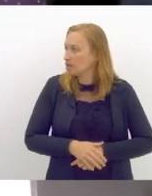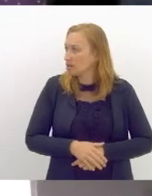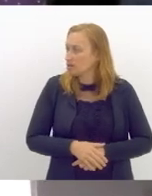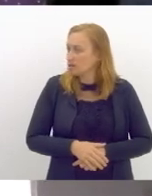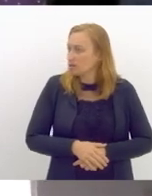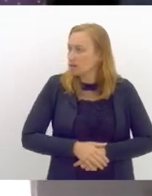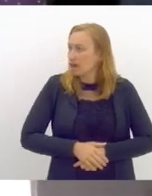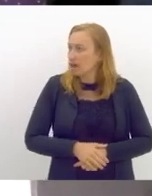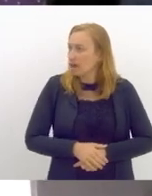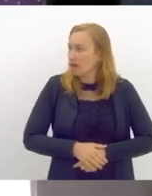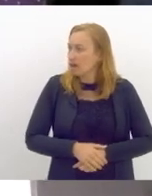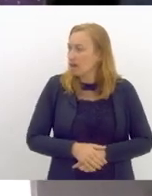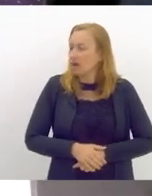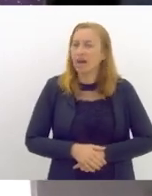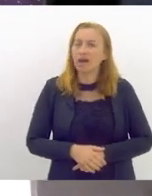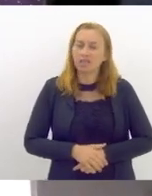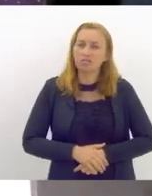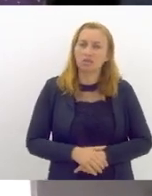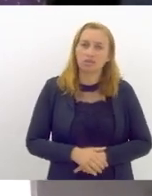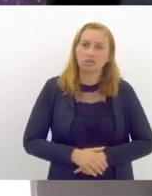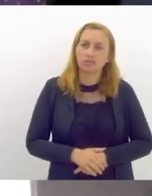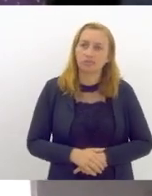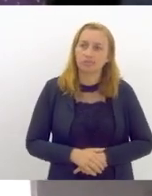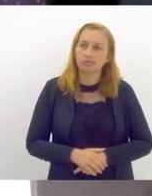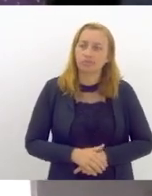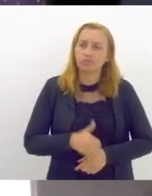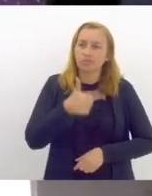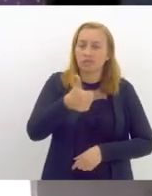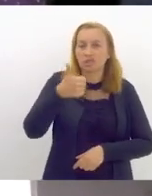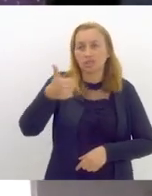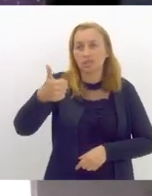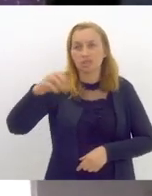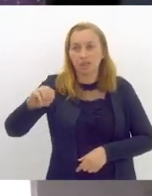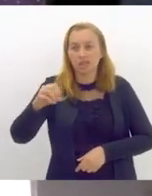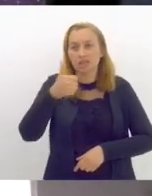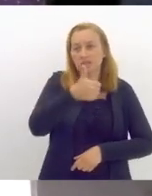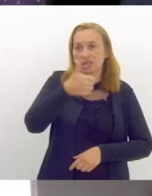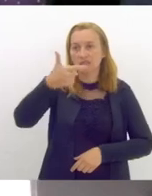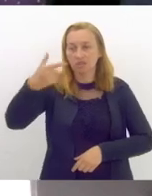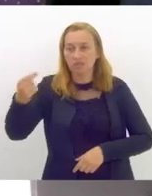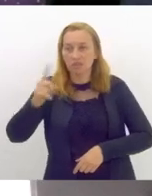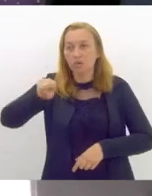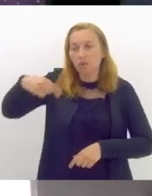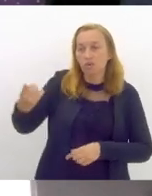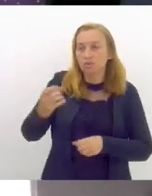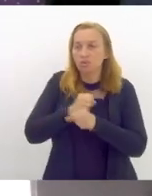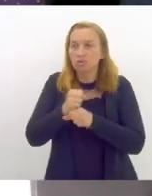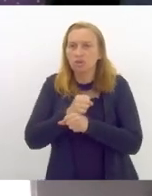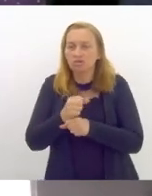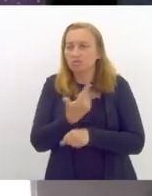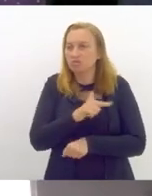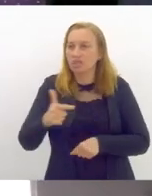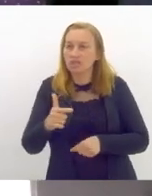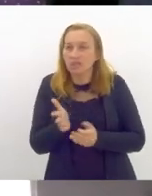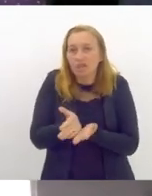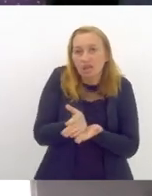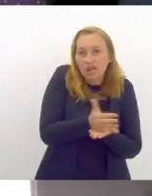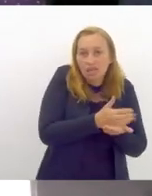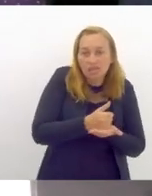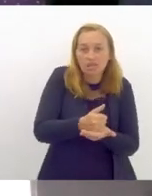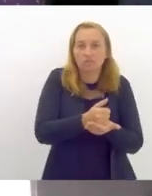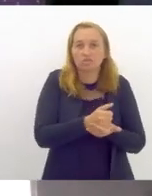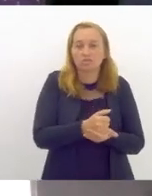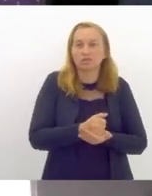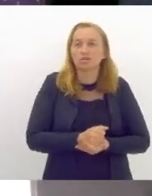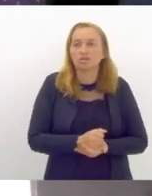ficou nos últimos meses sem 110 97 120 então para o próximo ano a gente já não vai ter uma arrecadação